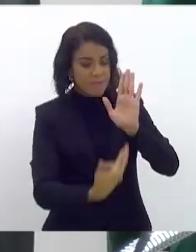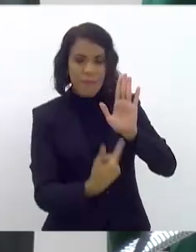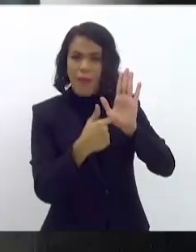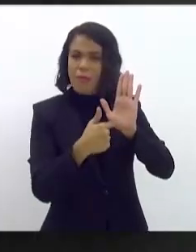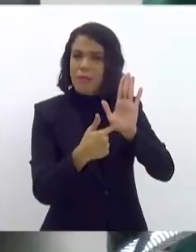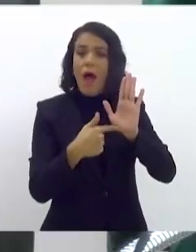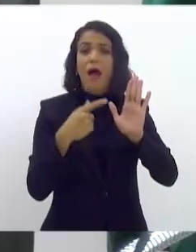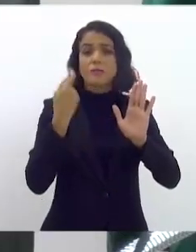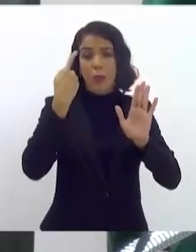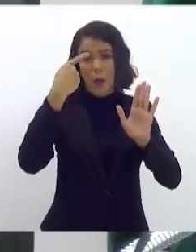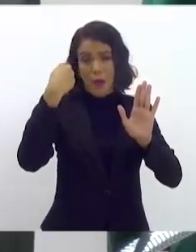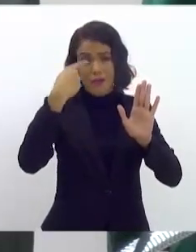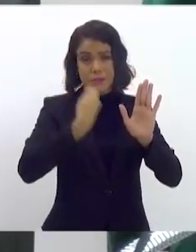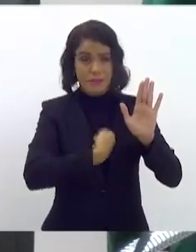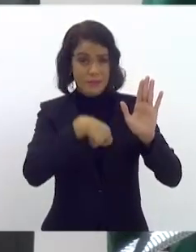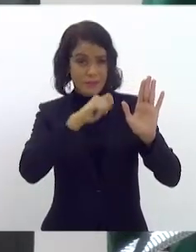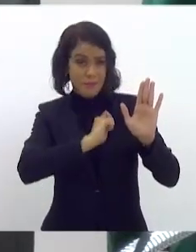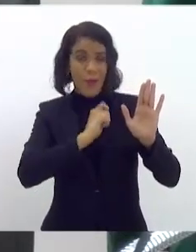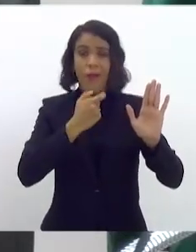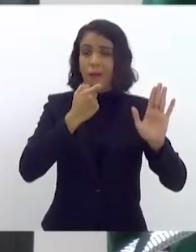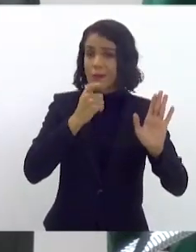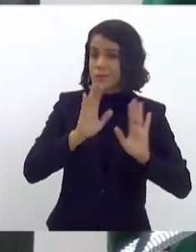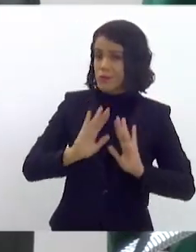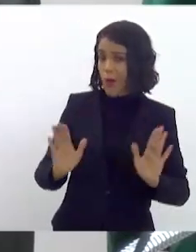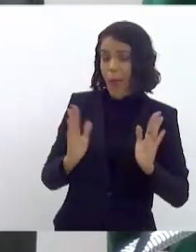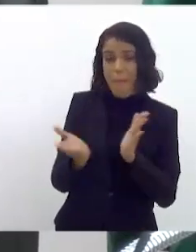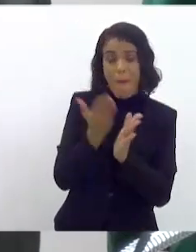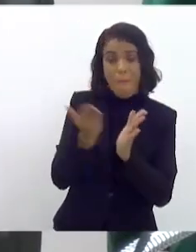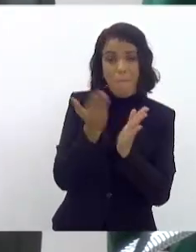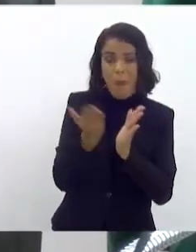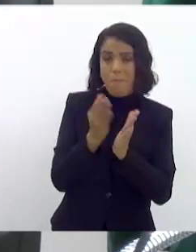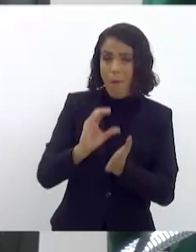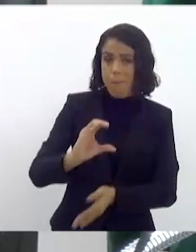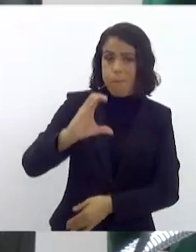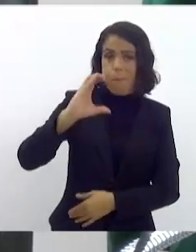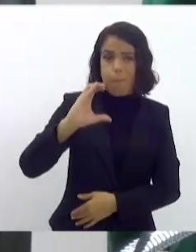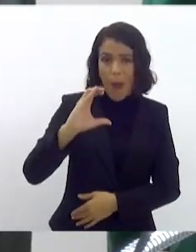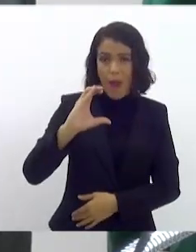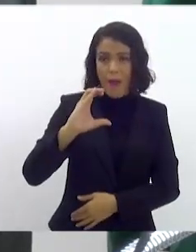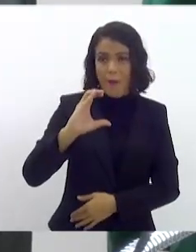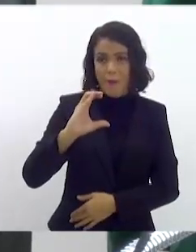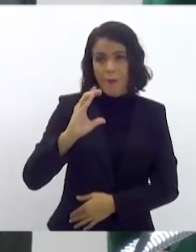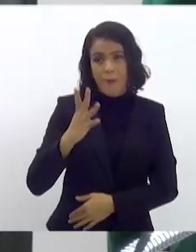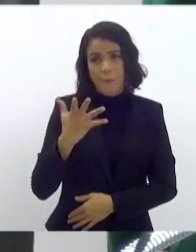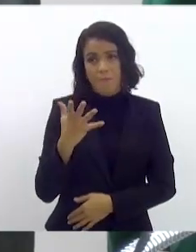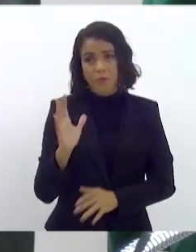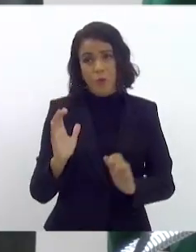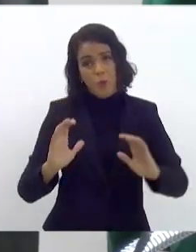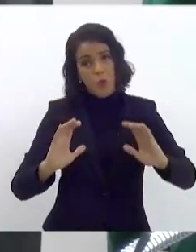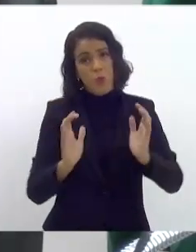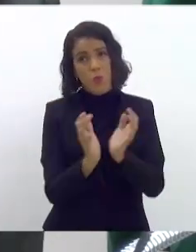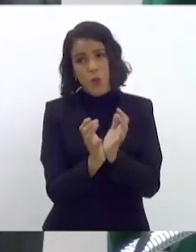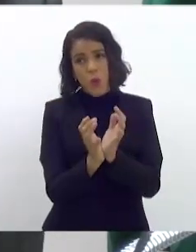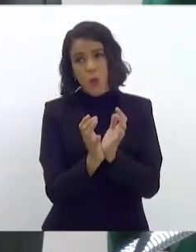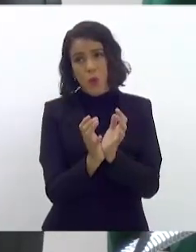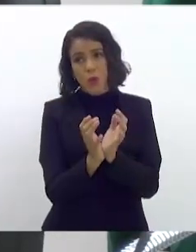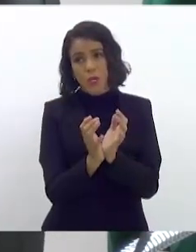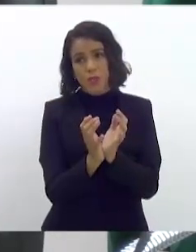está em espanhol e inglês. É um manual muito grande. O time vai fazer